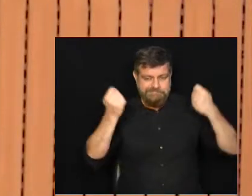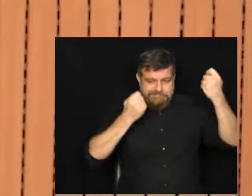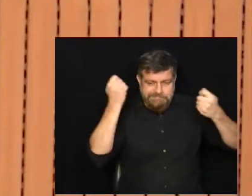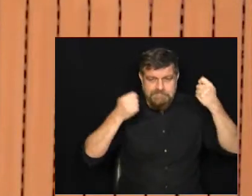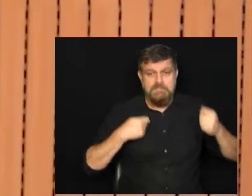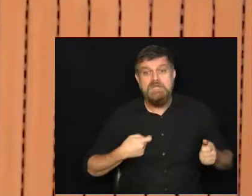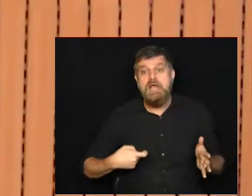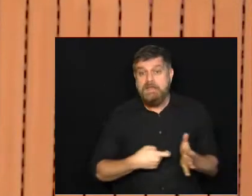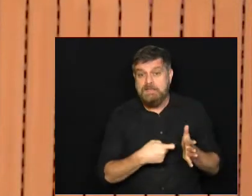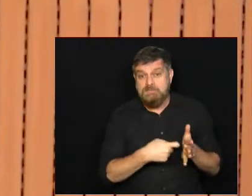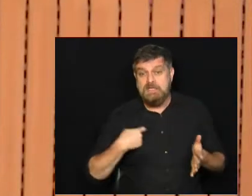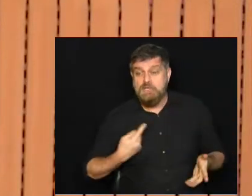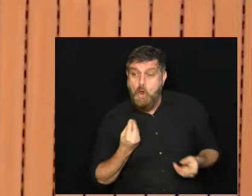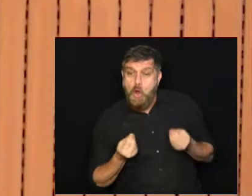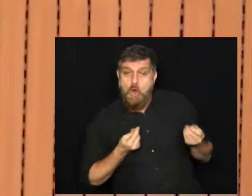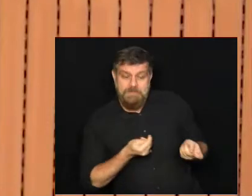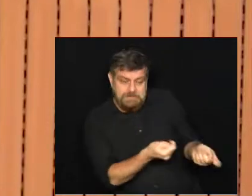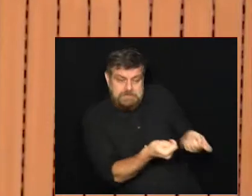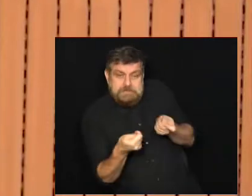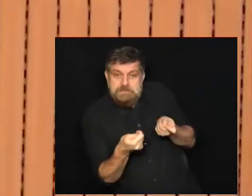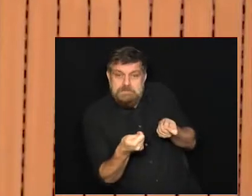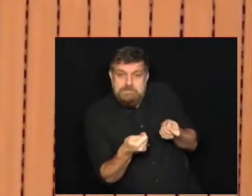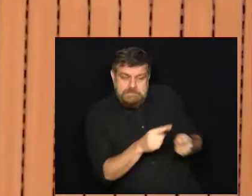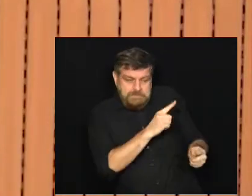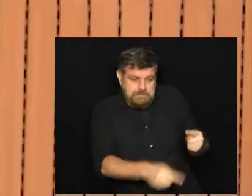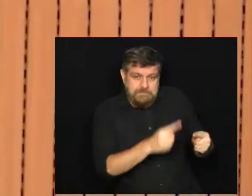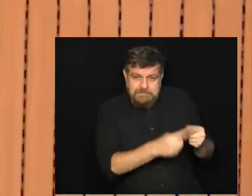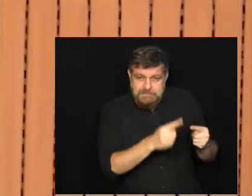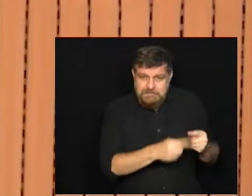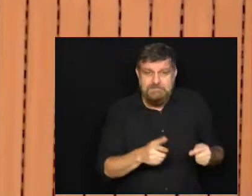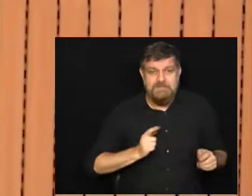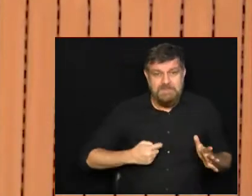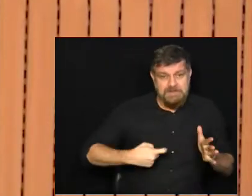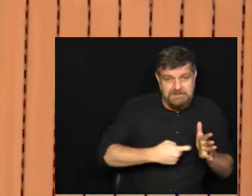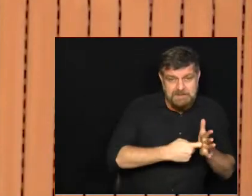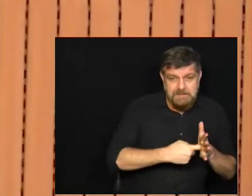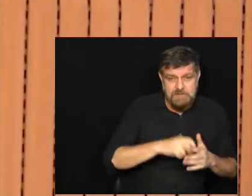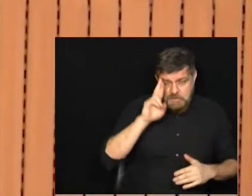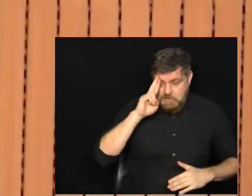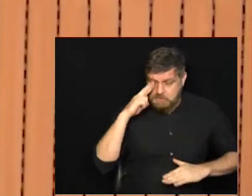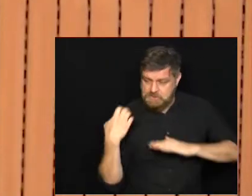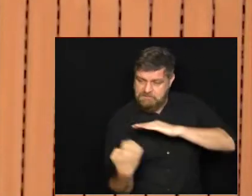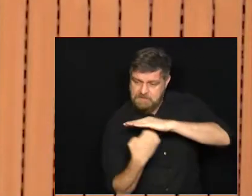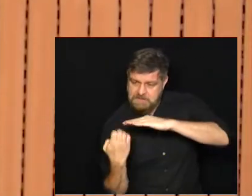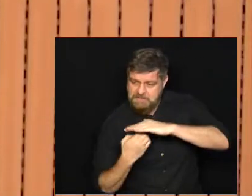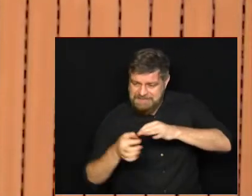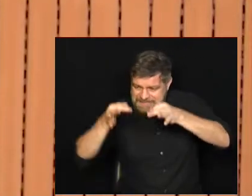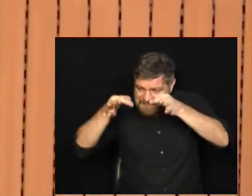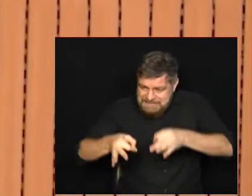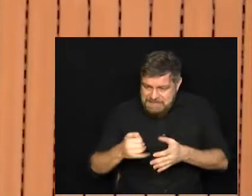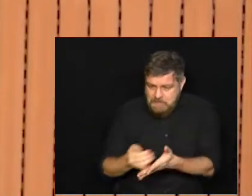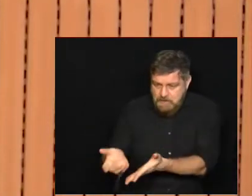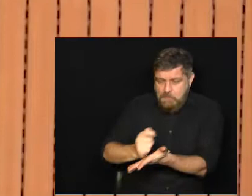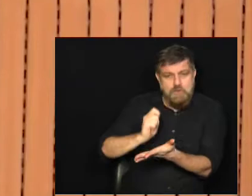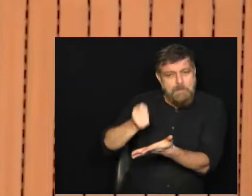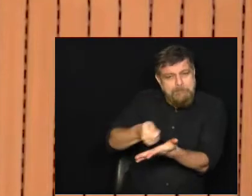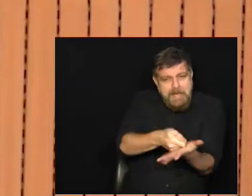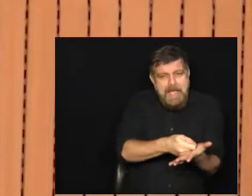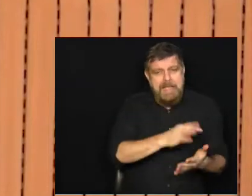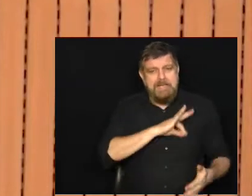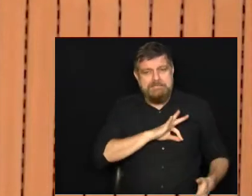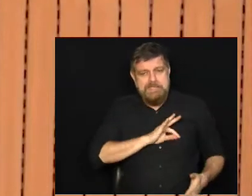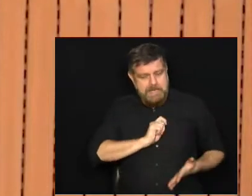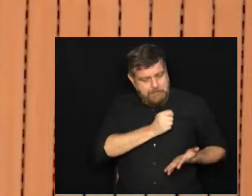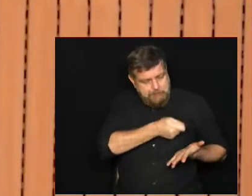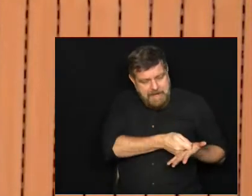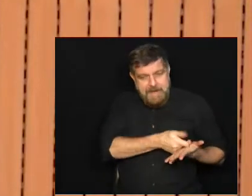consegue conter essas festas, mas o empresário sério, o empresário que paga o imposto, o empresário que paga o salário, o